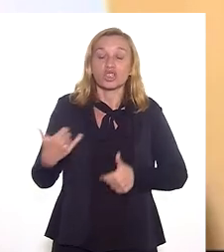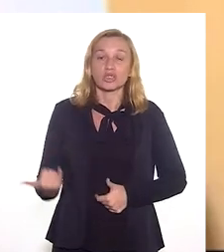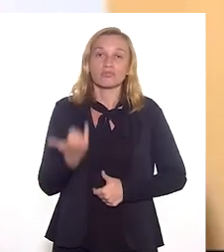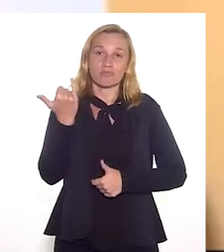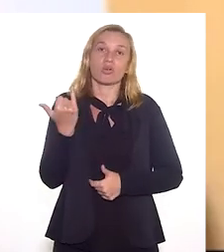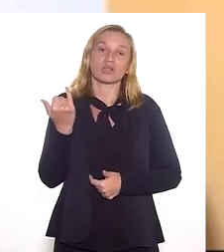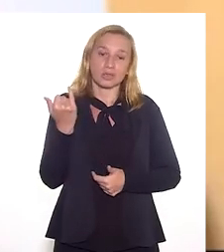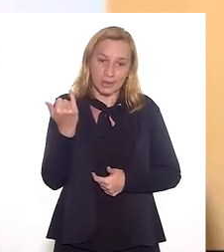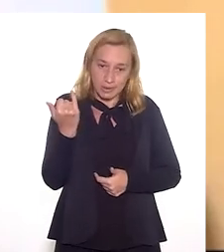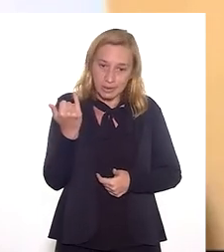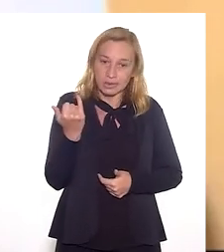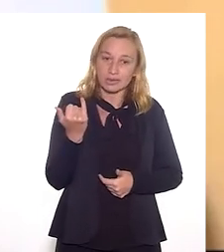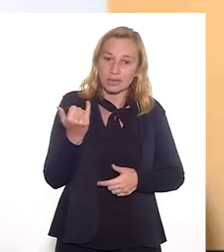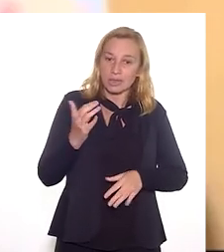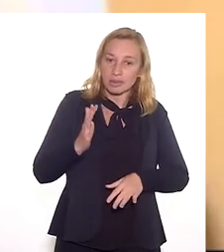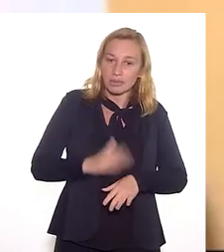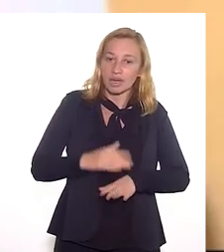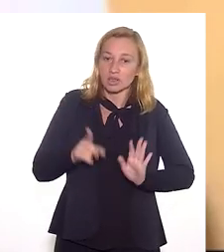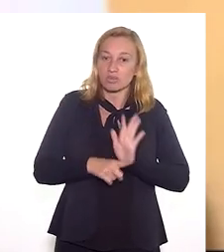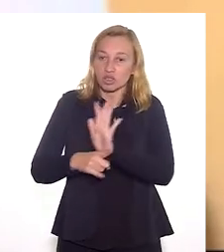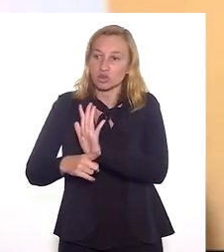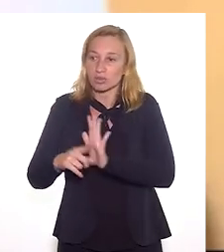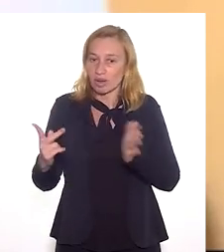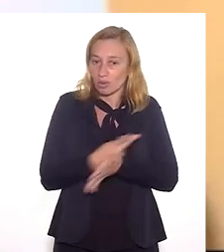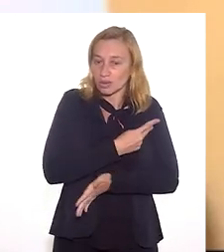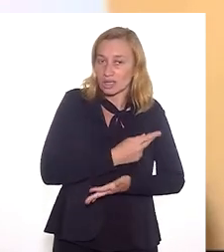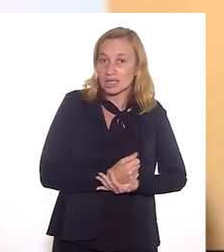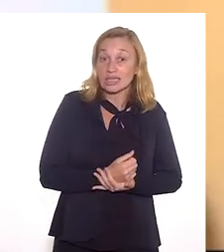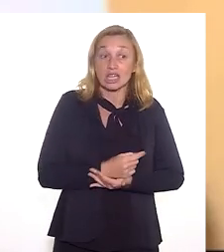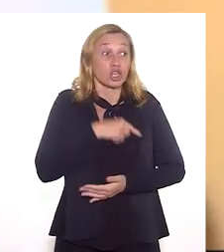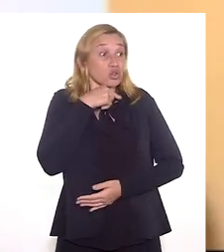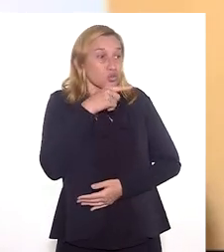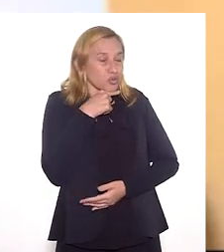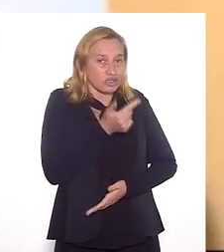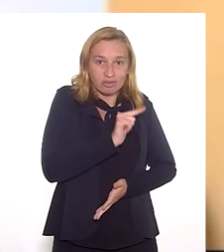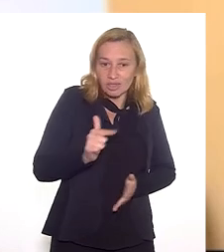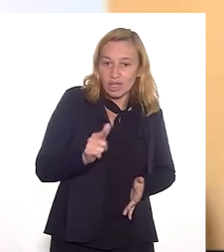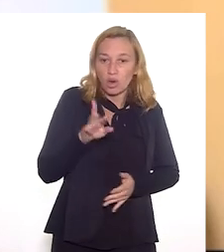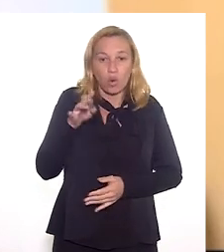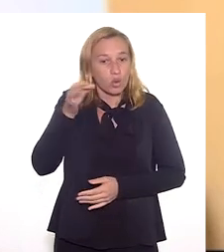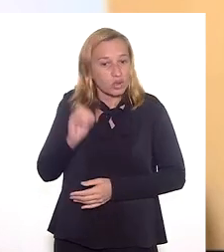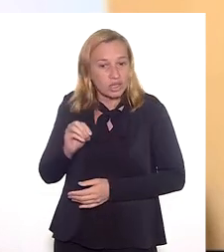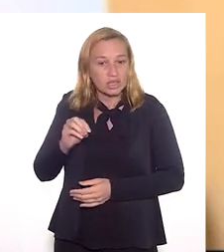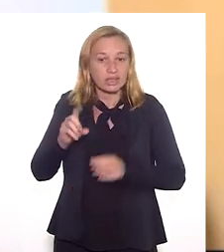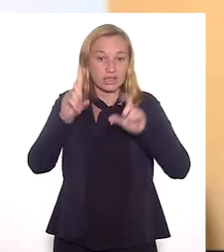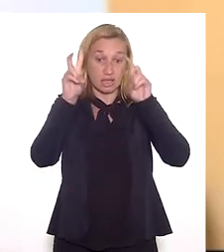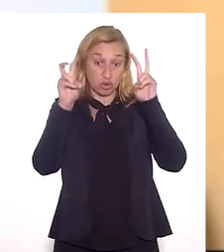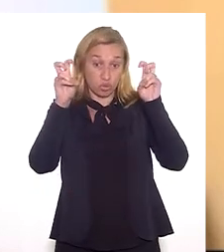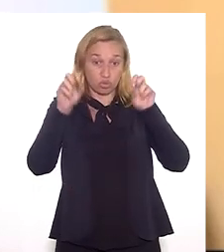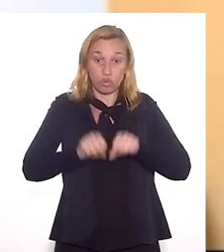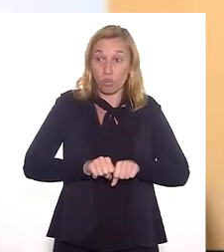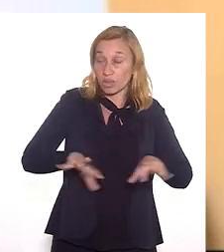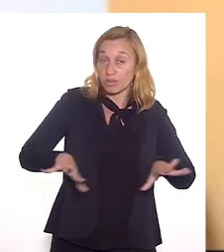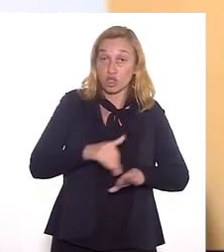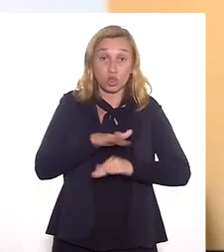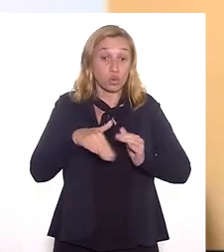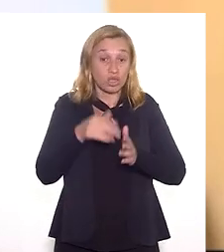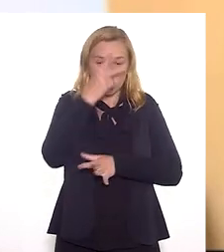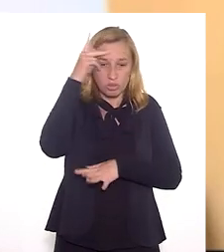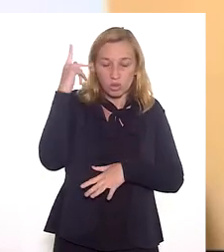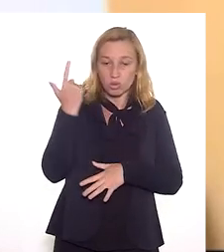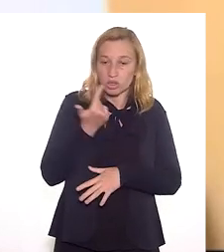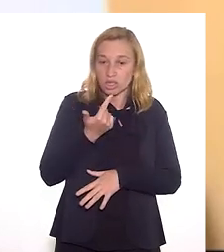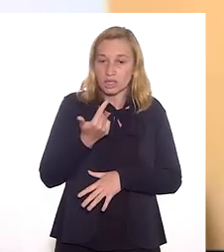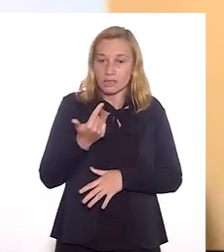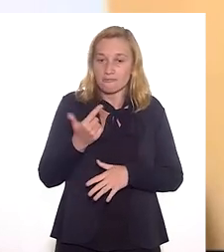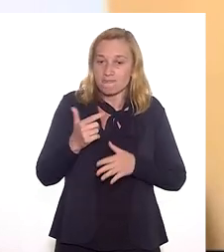como tendo uma atuação importante, né? Tendo colocado ali mais uma gotinha para que aconteça. Sem dúvida, Rodrigo, nessa questão da